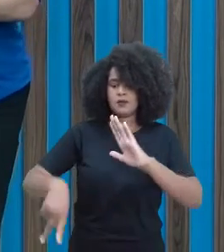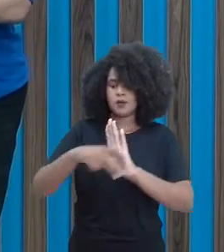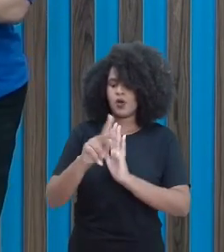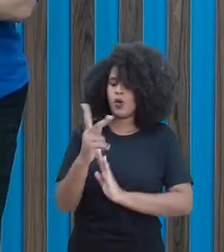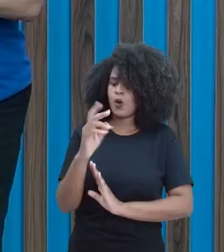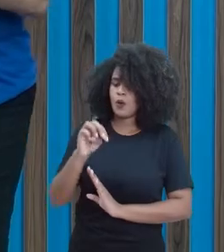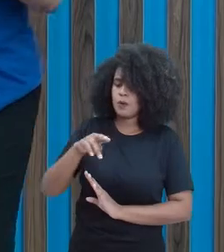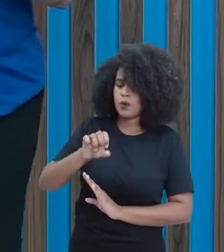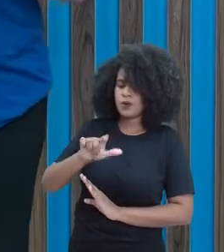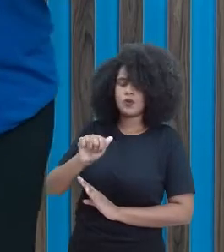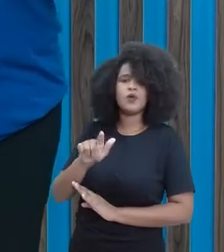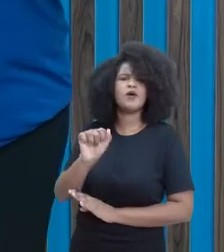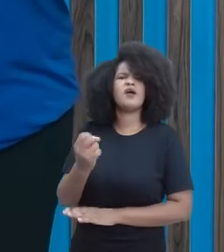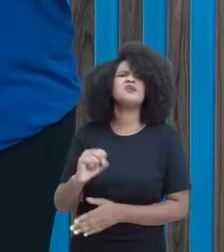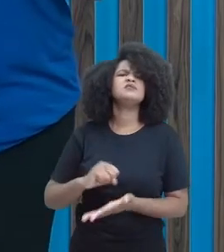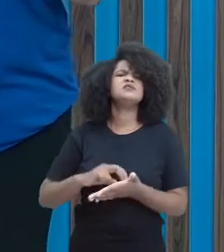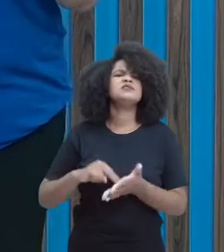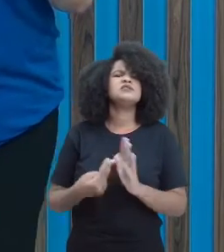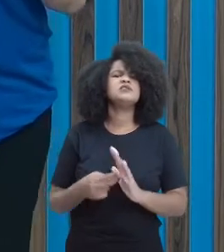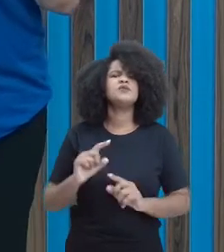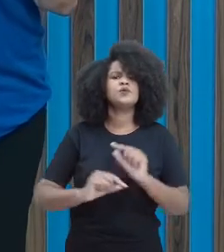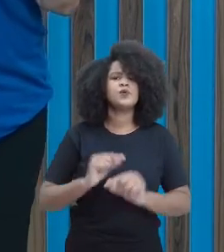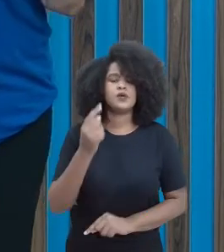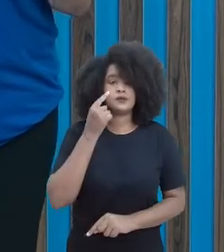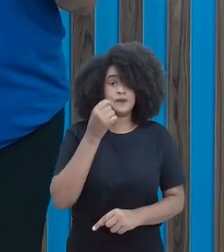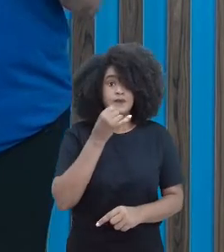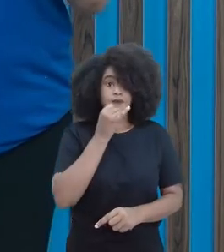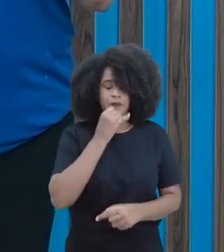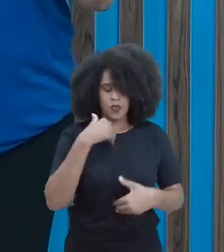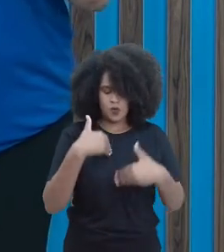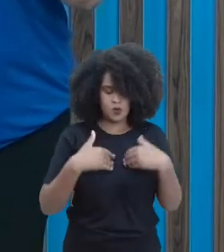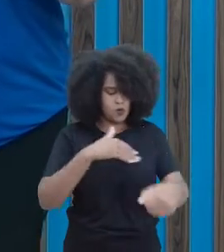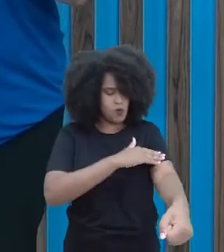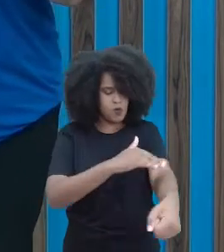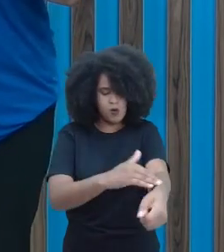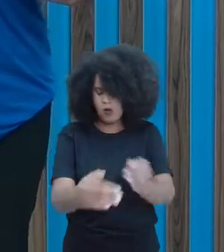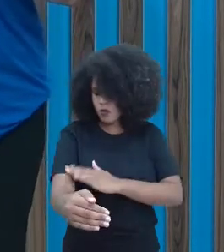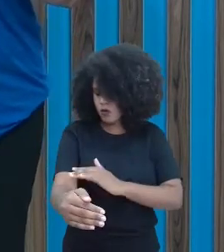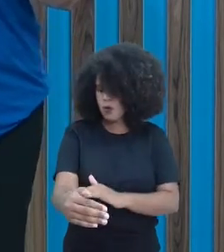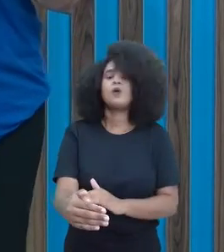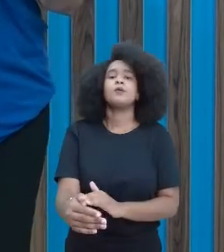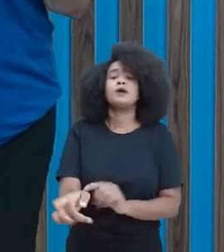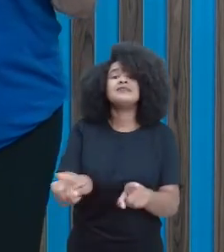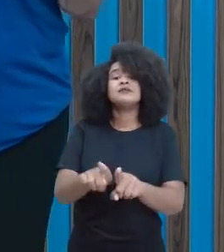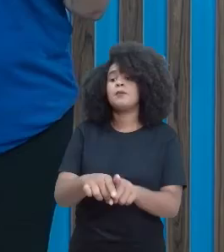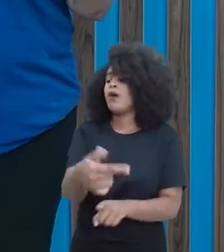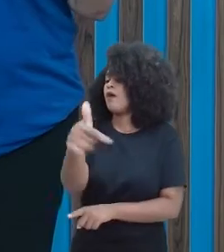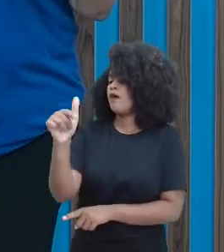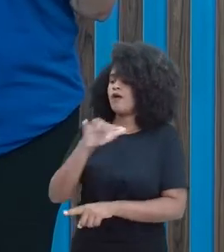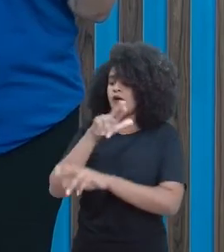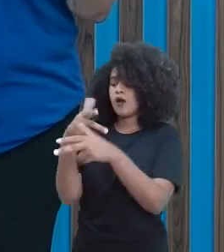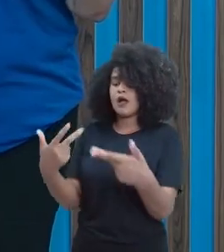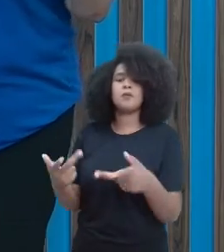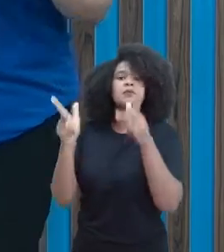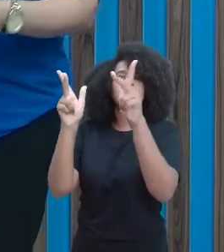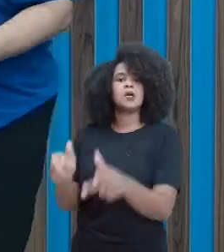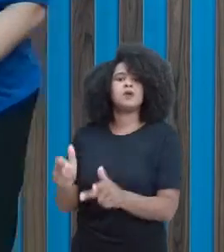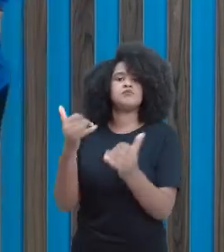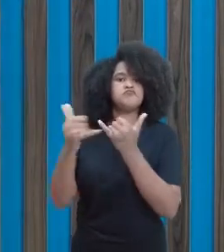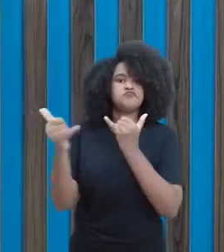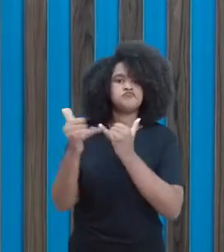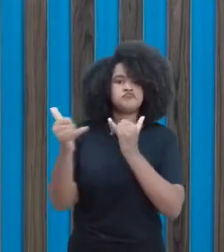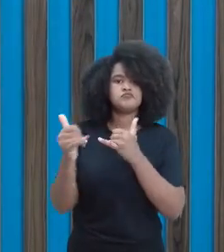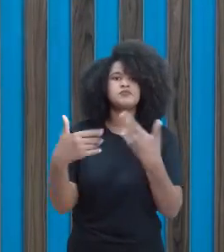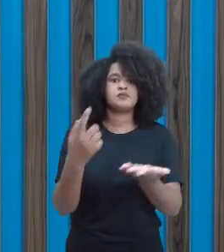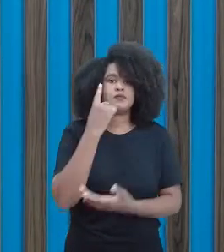O que é isso, né? Então, partes do nosso corpo que nós compartilhamos com outros seres, né? Então,